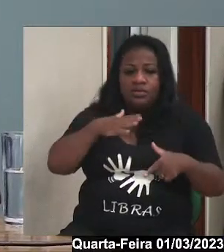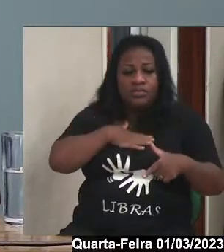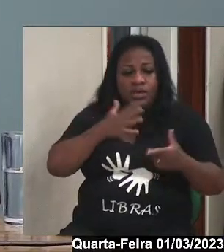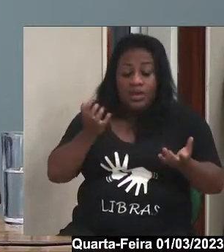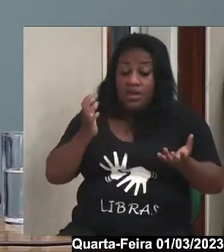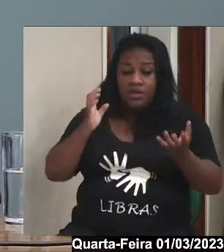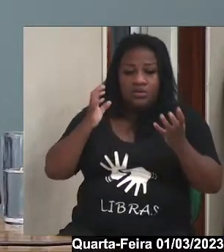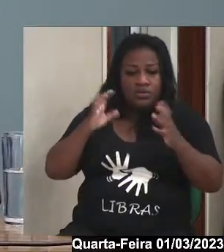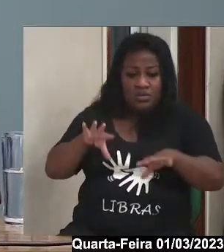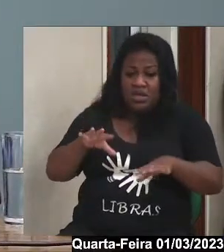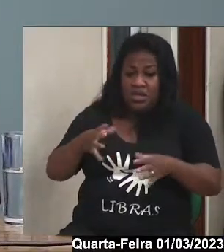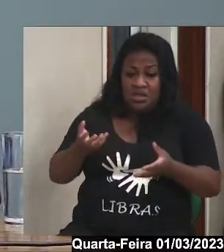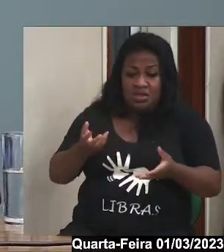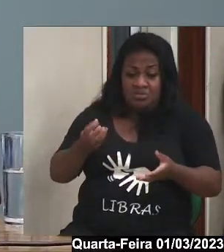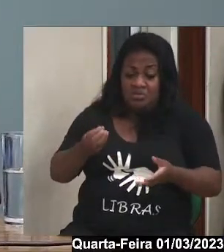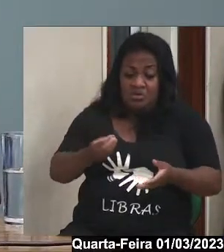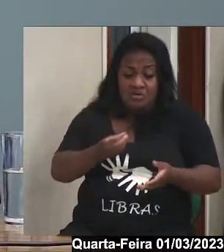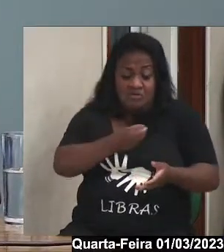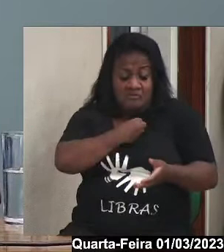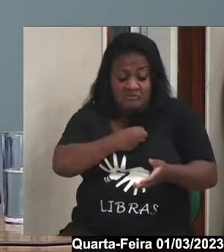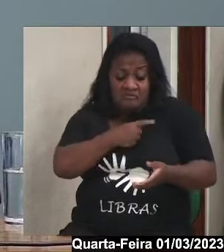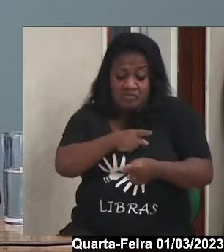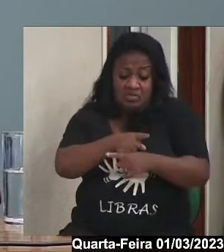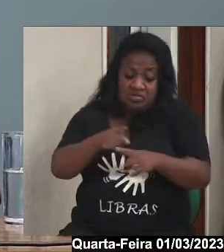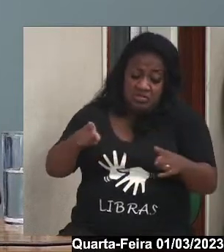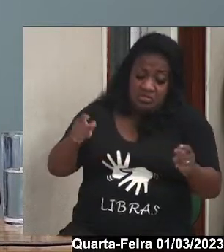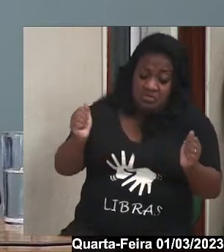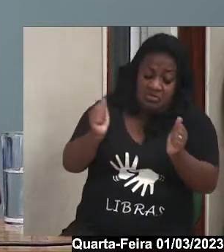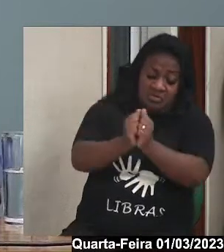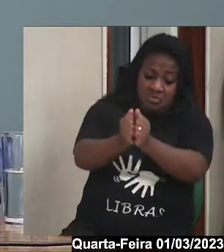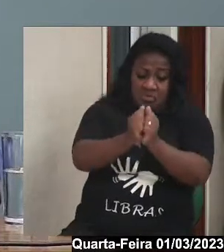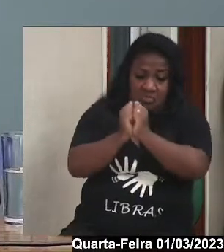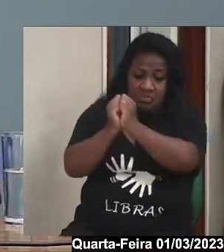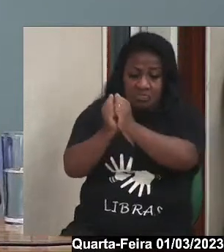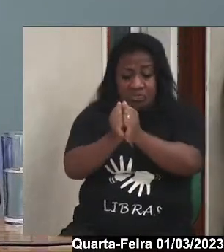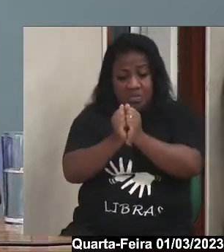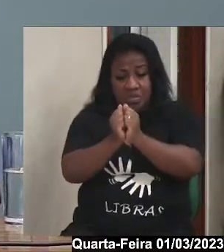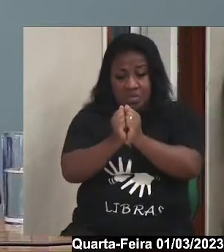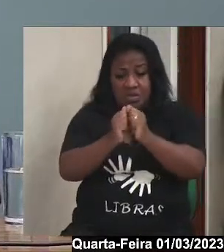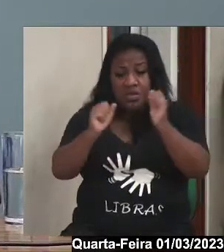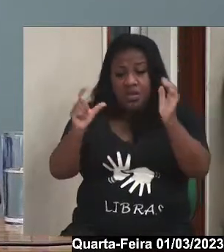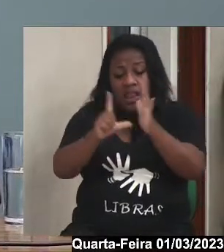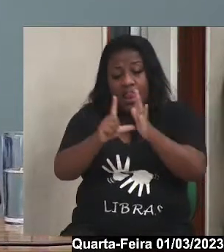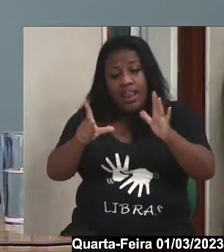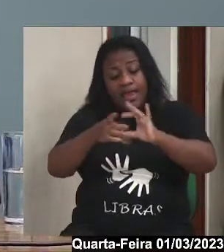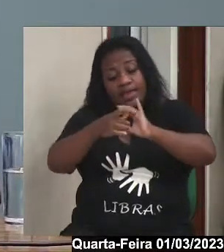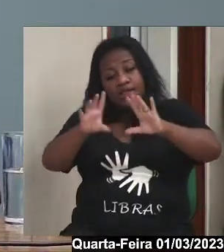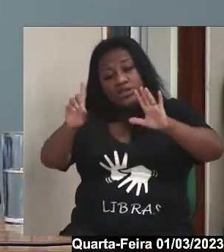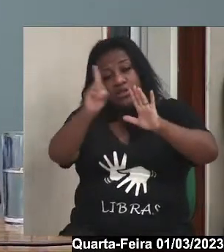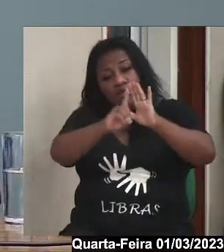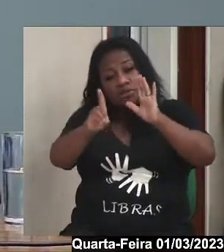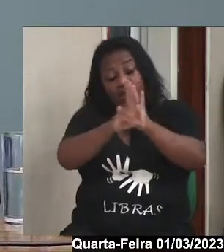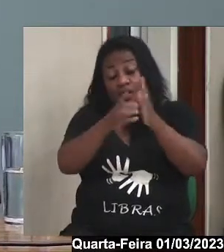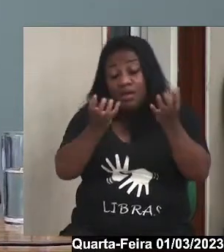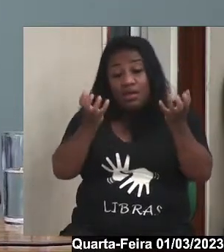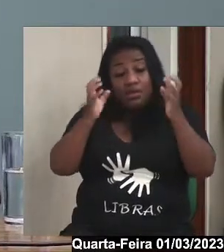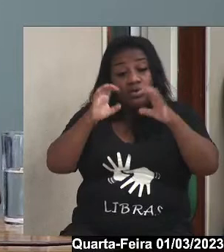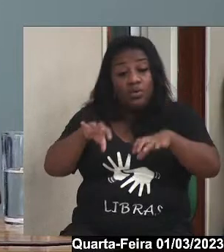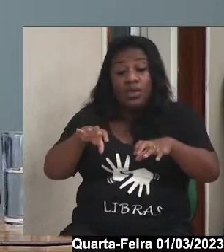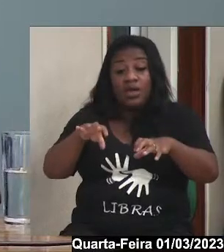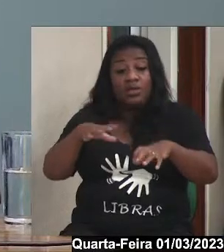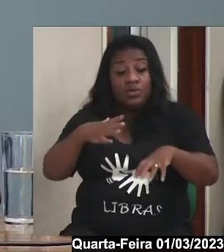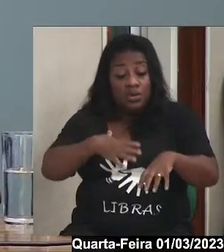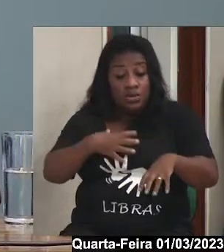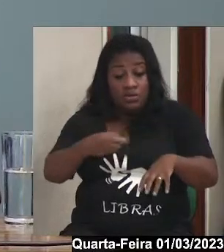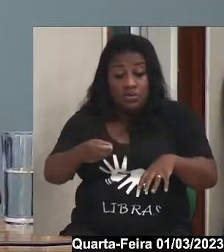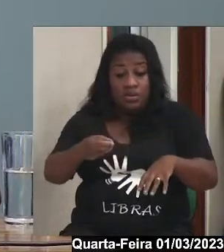mim. Eu não quero quem defende o aborto concordando comigo. Eu não quero quem defende a legalização das drogas concordando comigo. Eu quero que